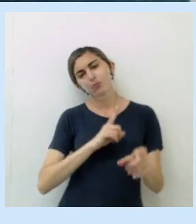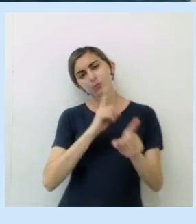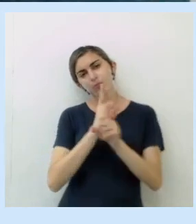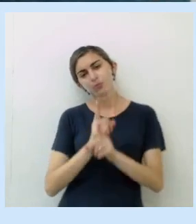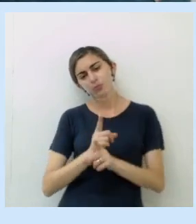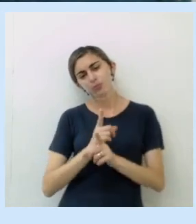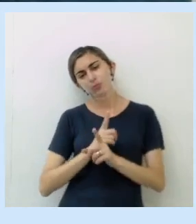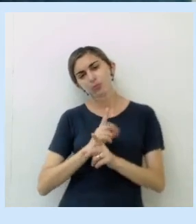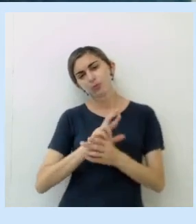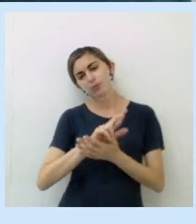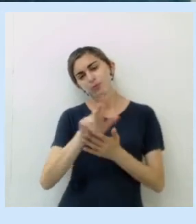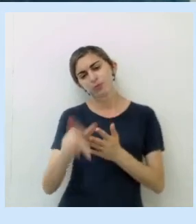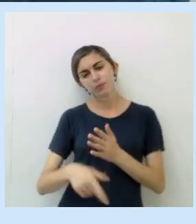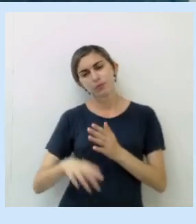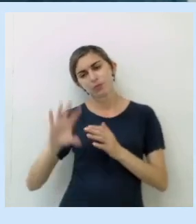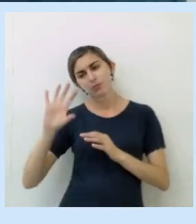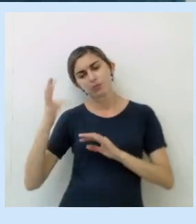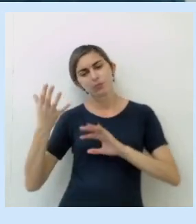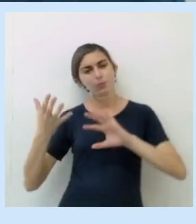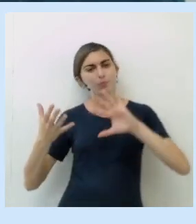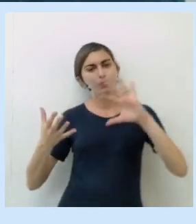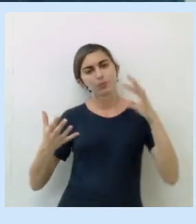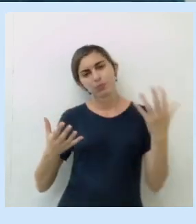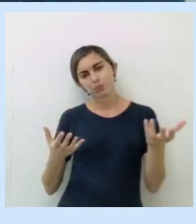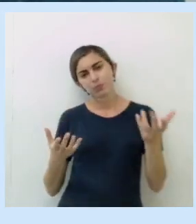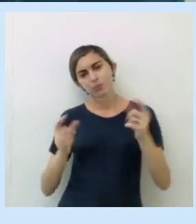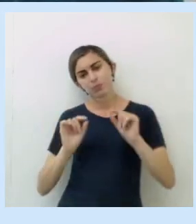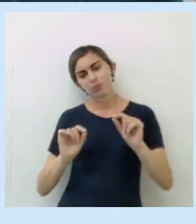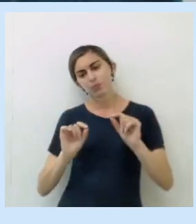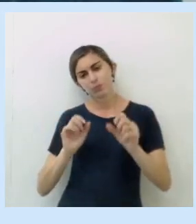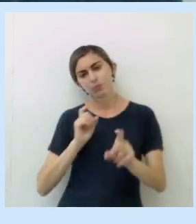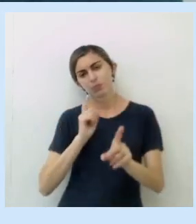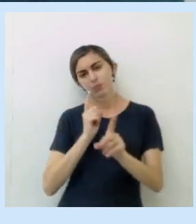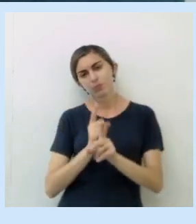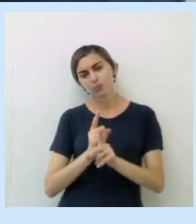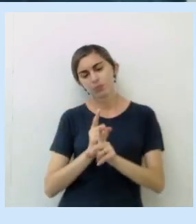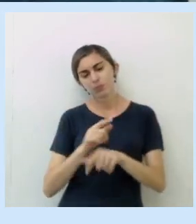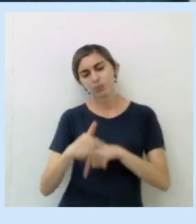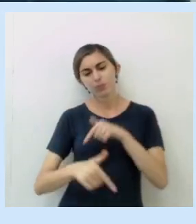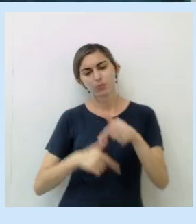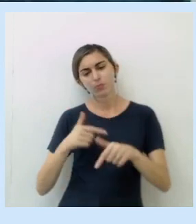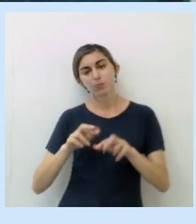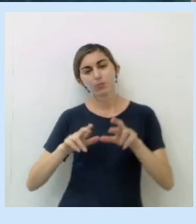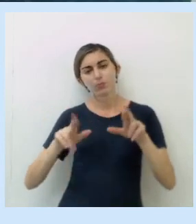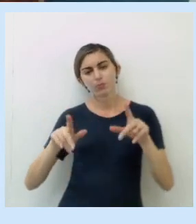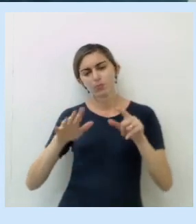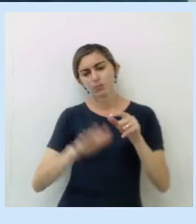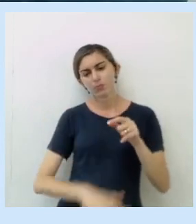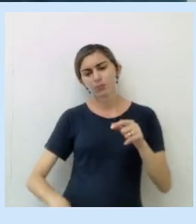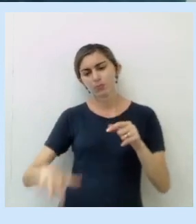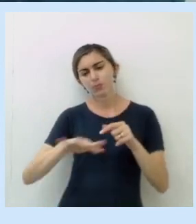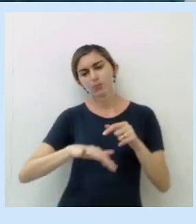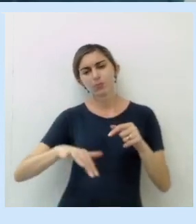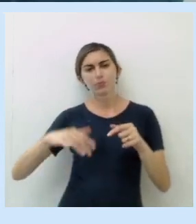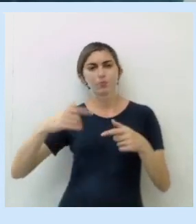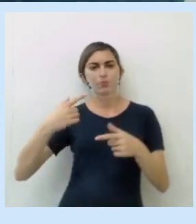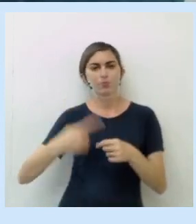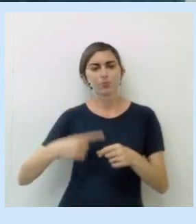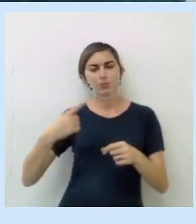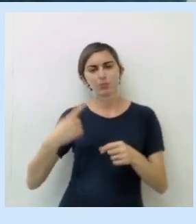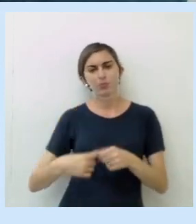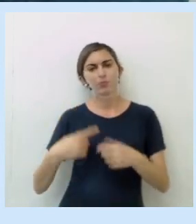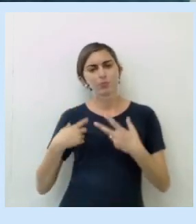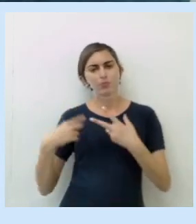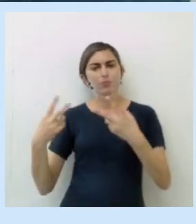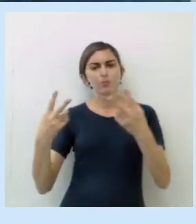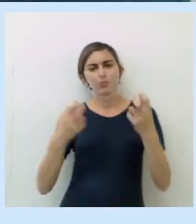aí de diversas situações, disponibilidades do que a gente pode encontrar no serviço, diferente da área rural. Mas daí a gente pode perceber o seguinte, a